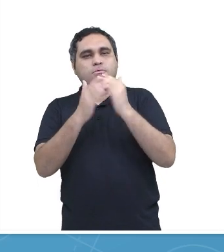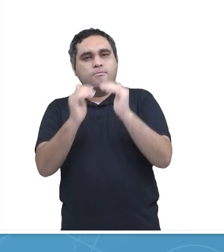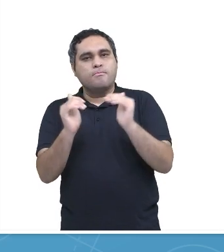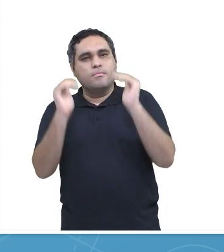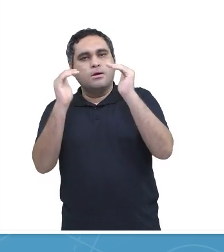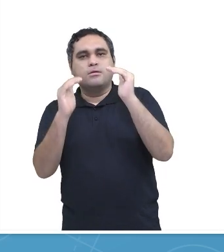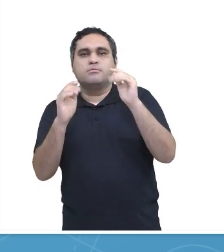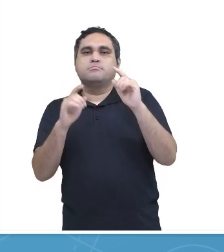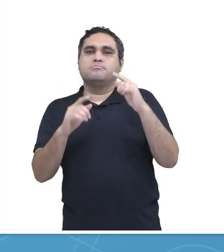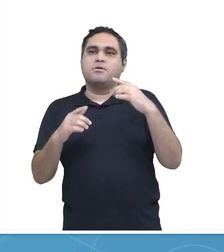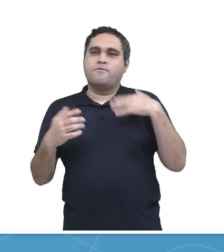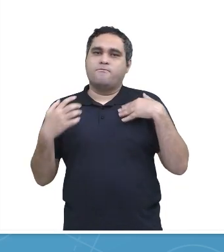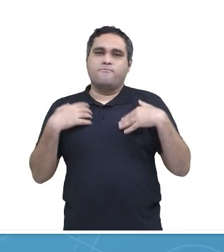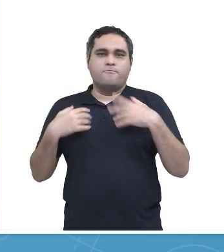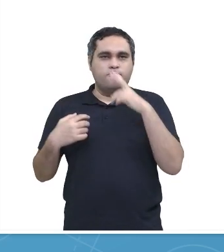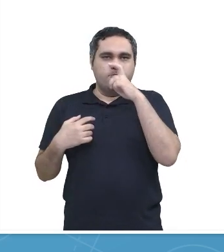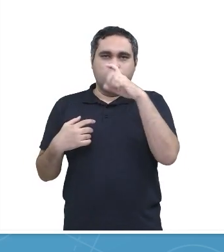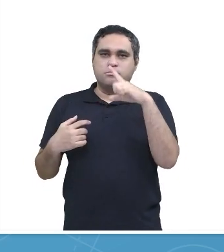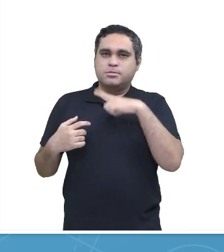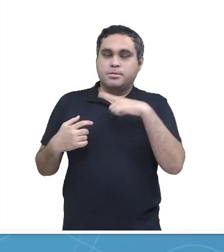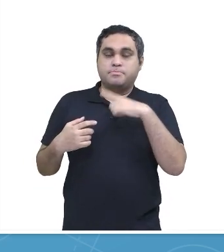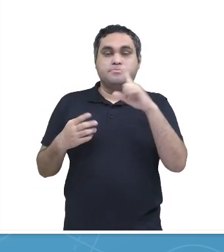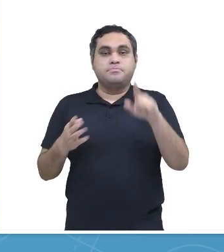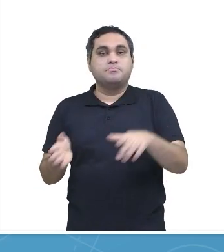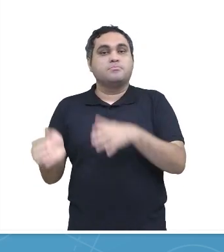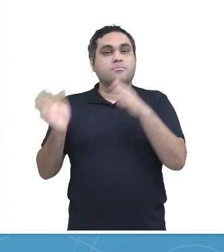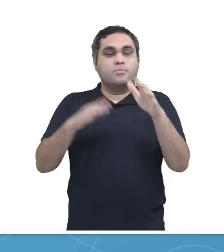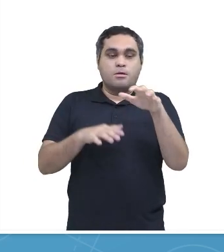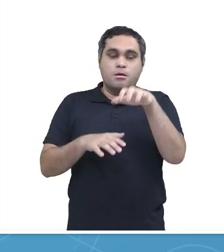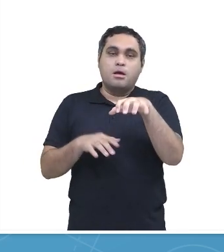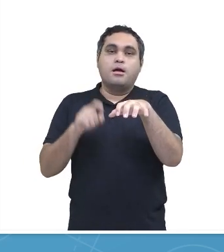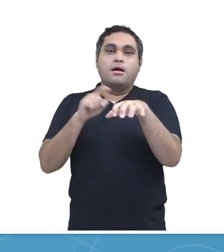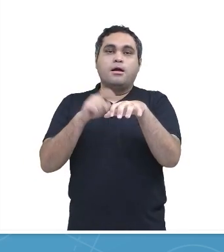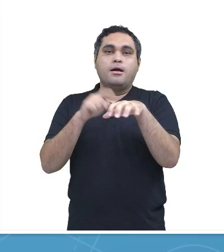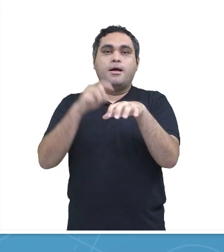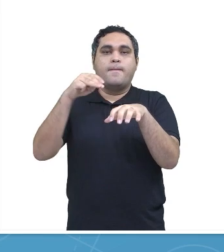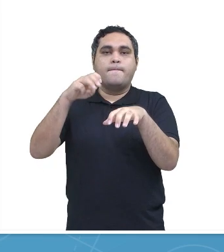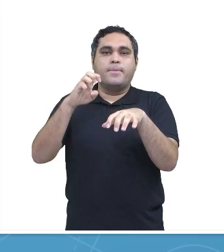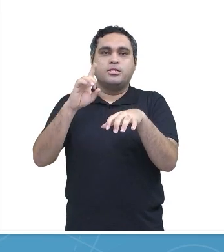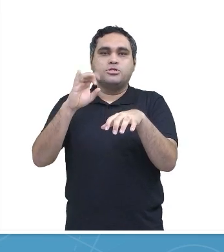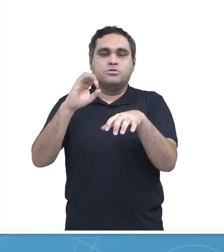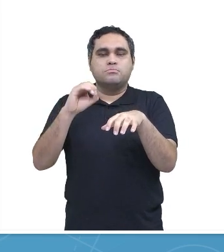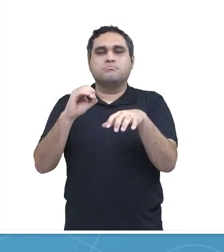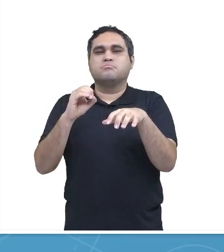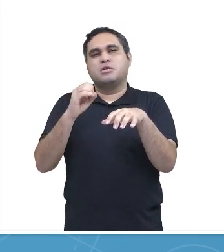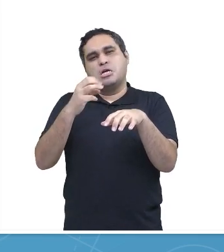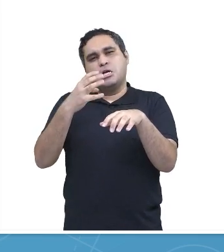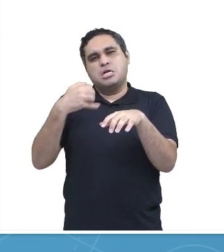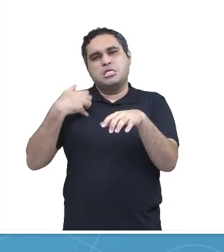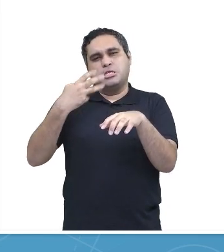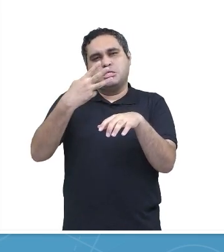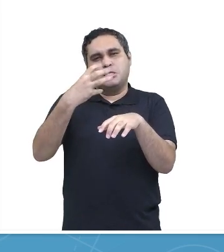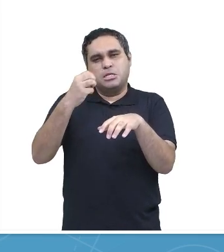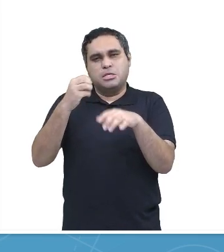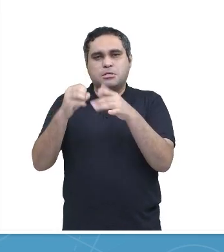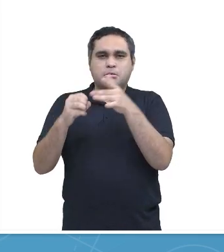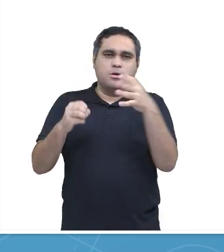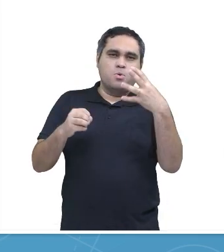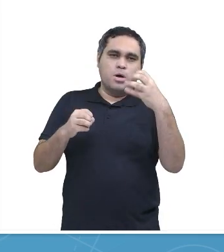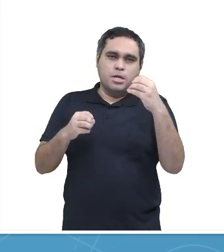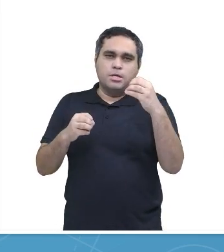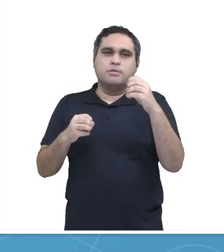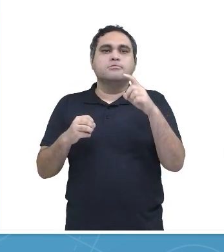ativo fisicamente. Adulto médio, de 30 a 40 anos, uma fase de grandes preocupações,